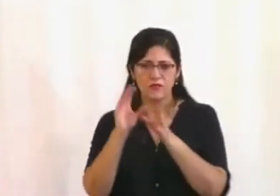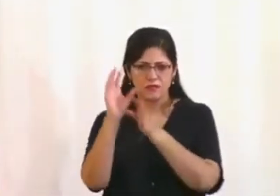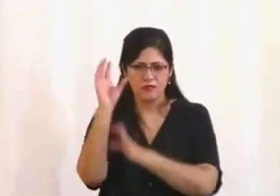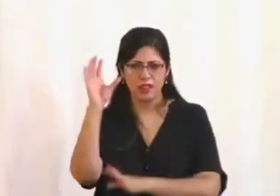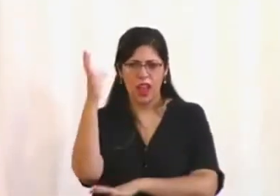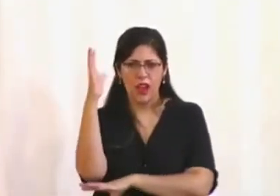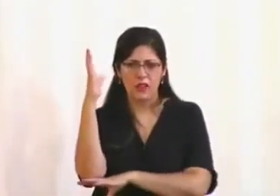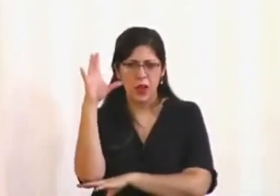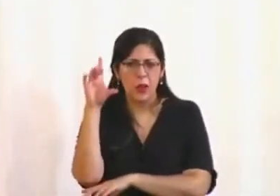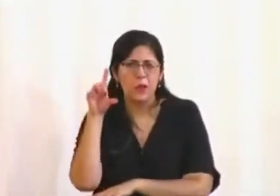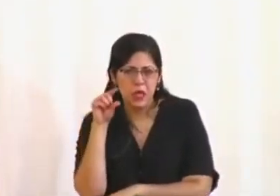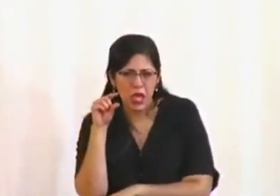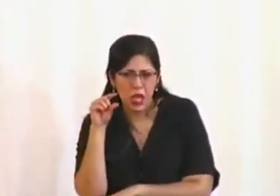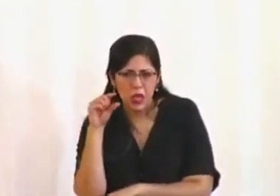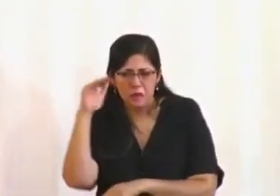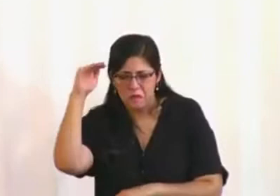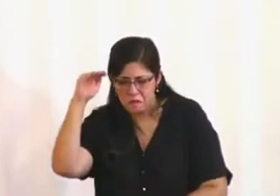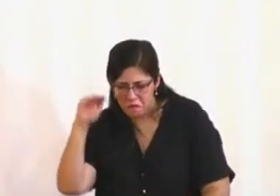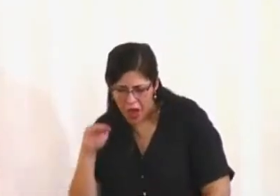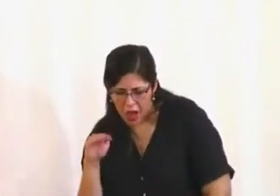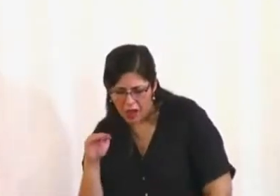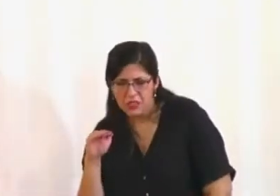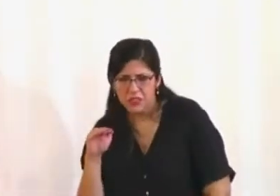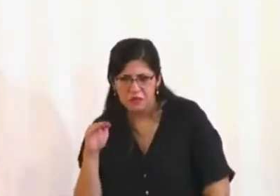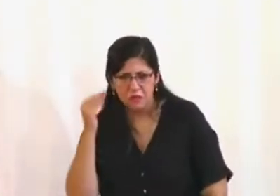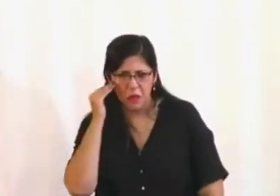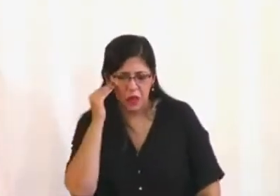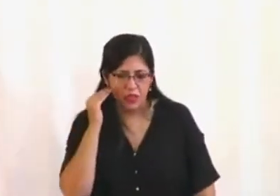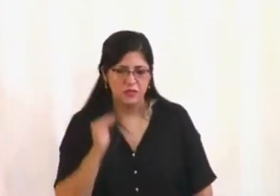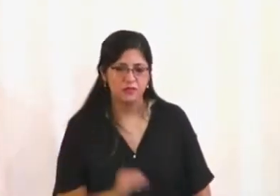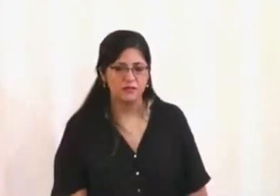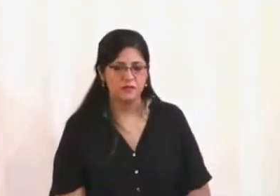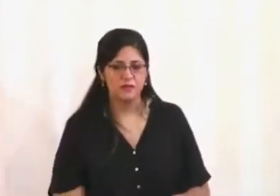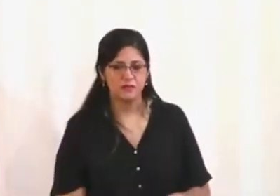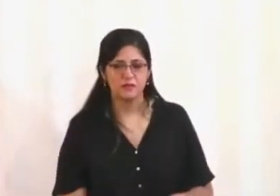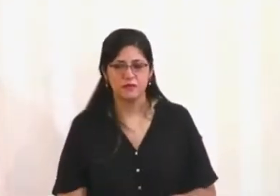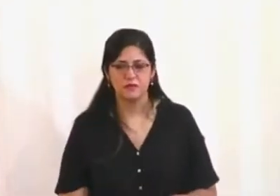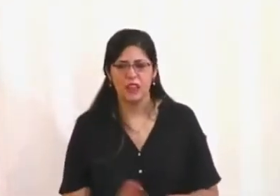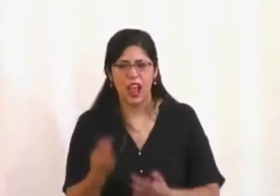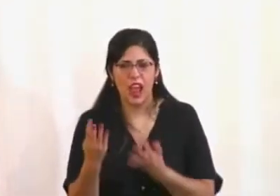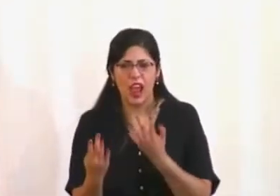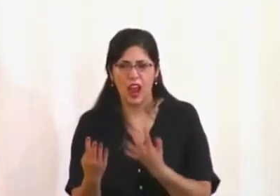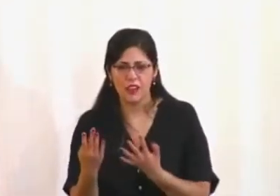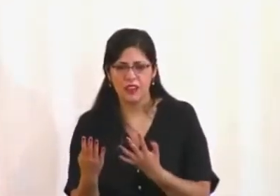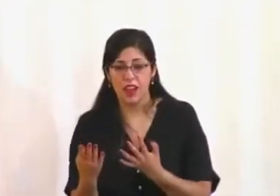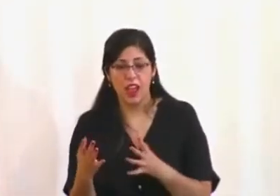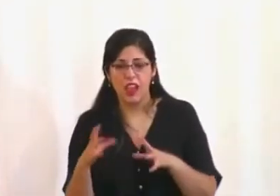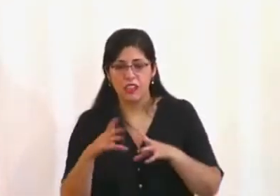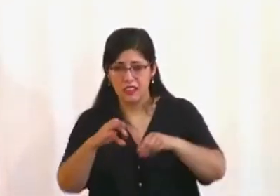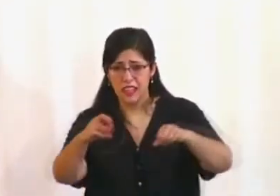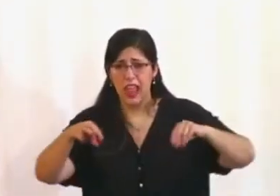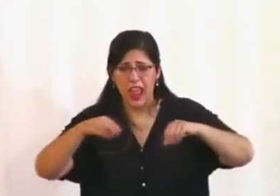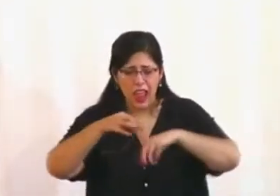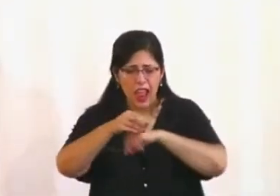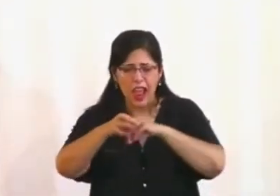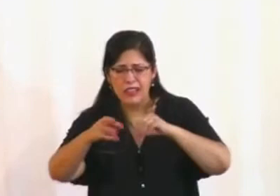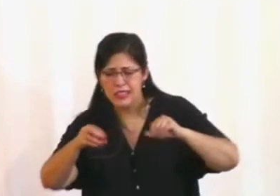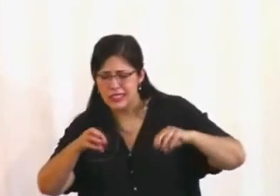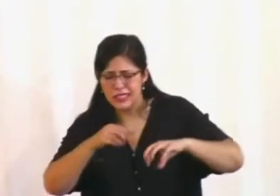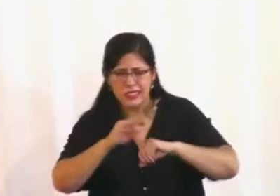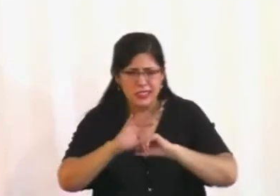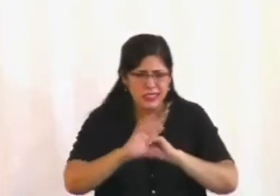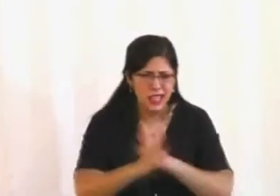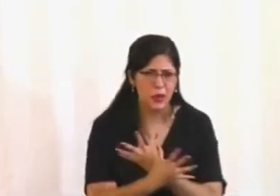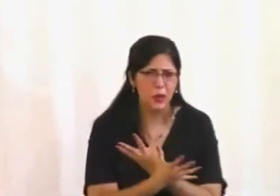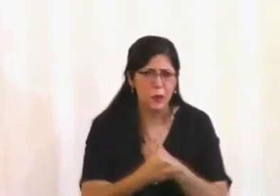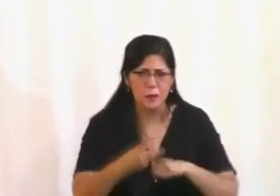baixinha. Às vezes ela dá assim numa encosta, com pouca necessidade de vegetação, de terra, no meio de